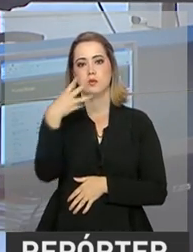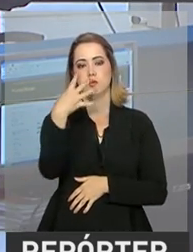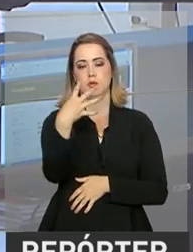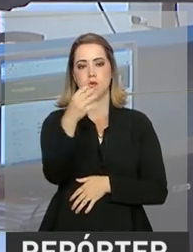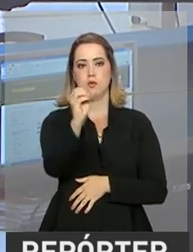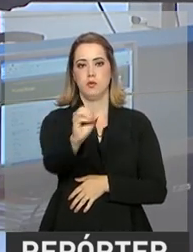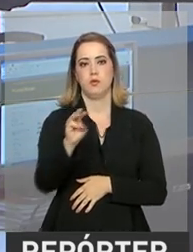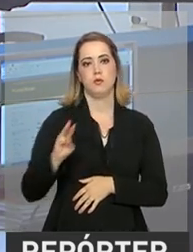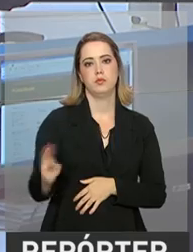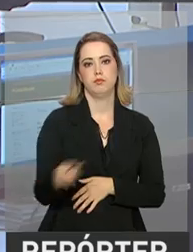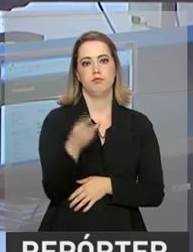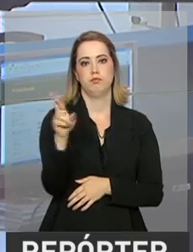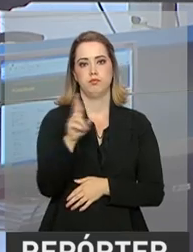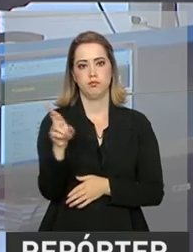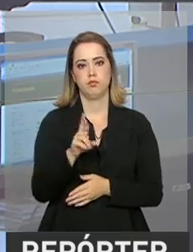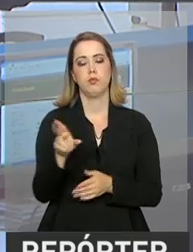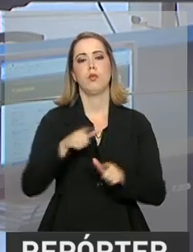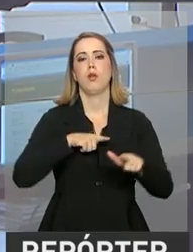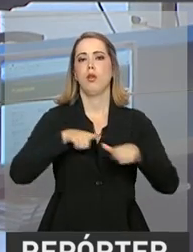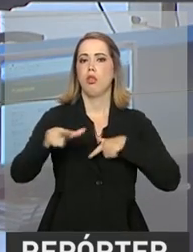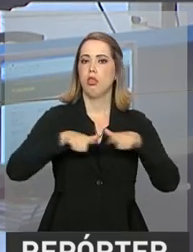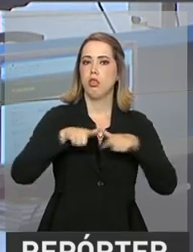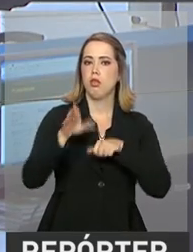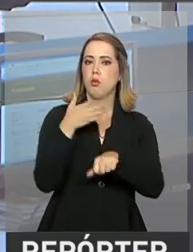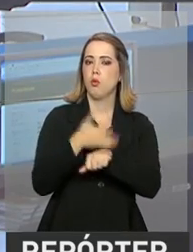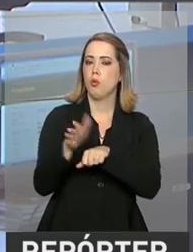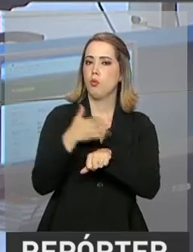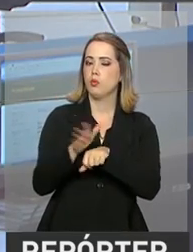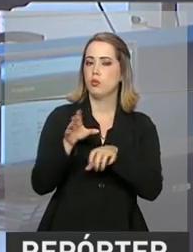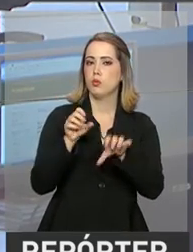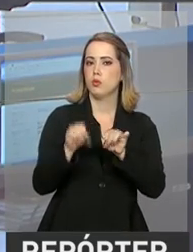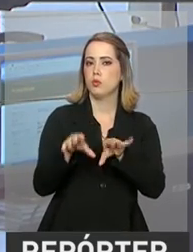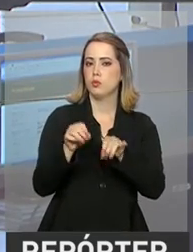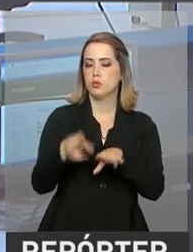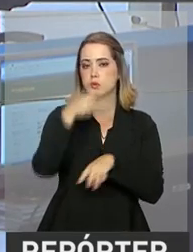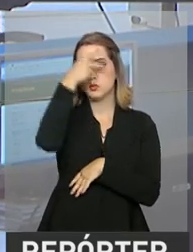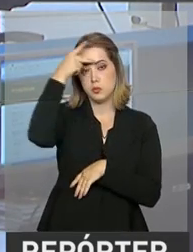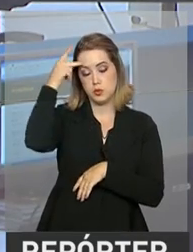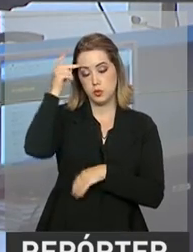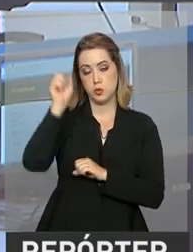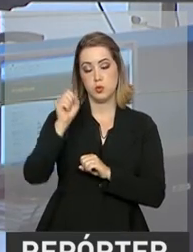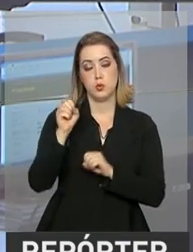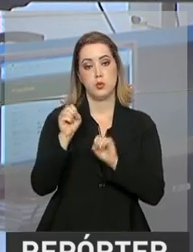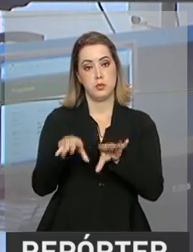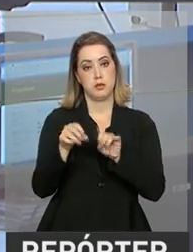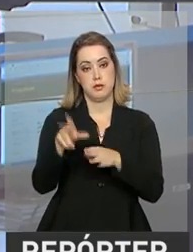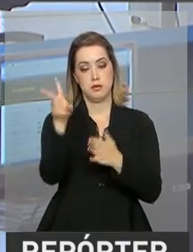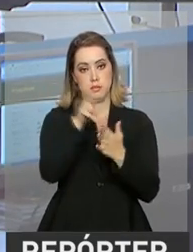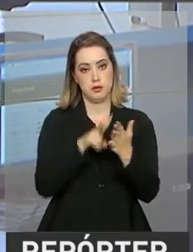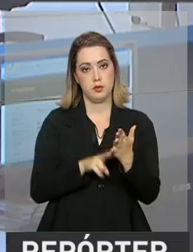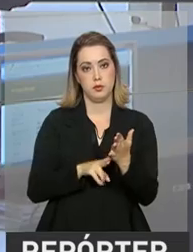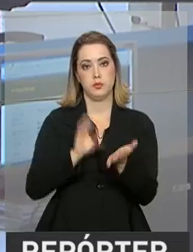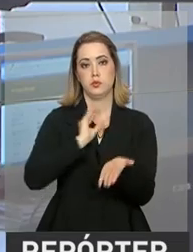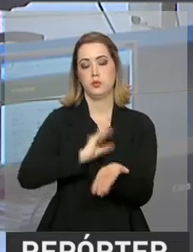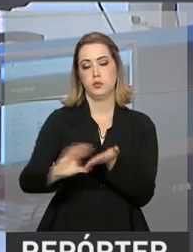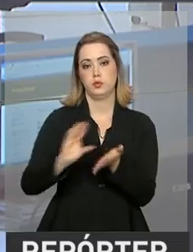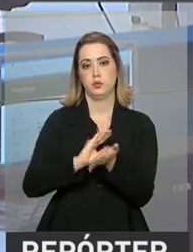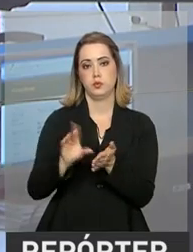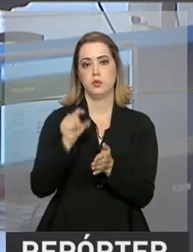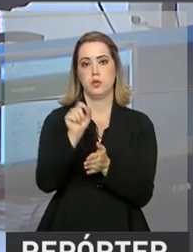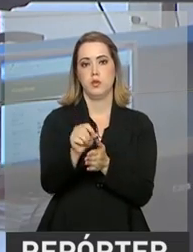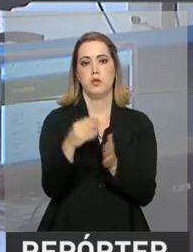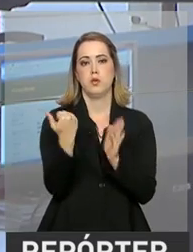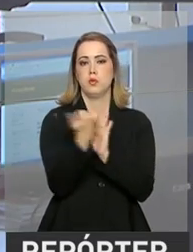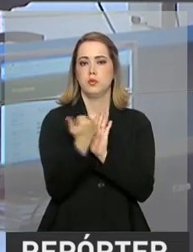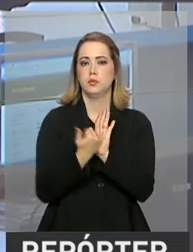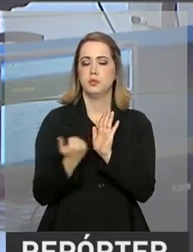340 milhões de reais na capacitação de mais de 300 mil alfabetizadores de todo o Brasil. Os investimentos serão feitos por meio do